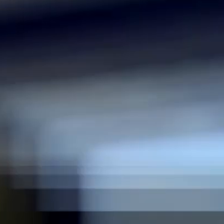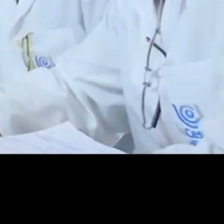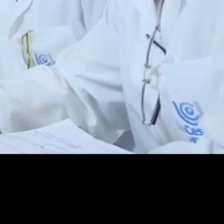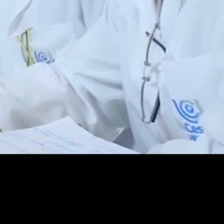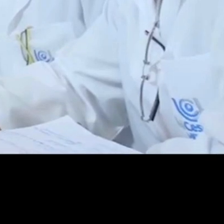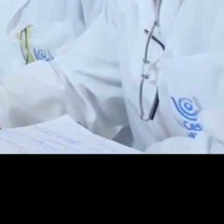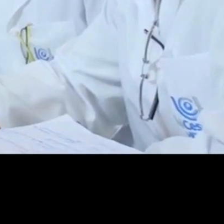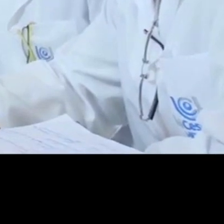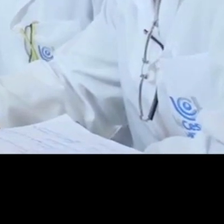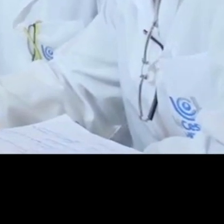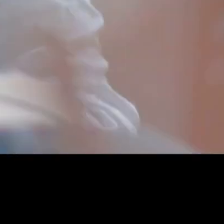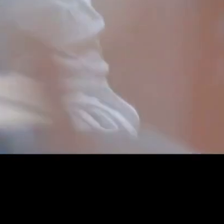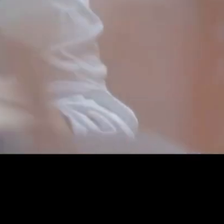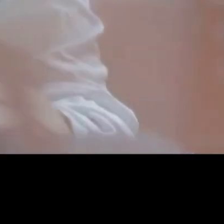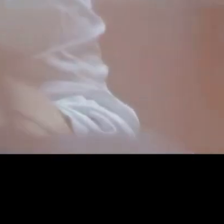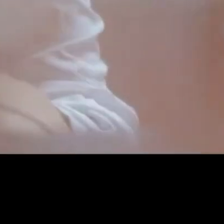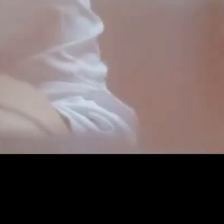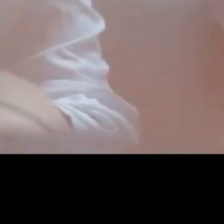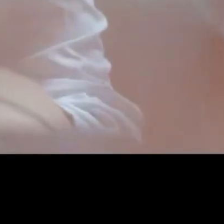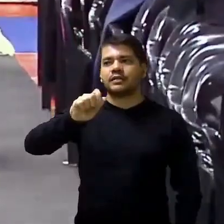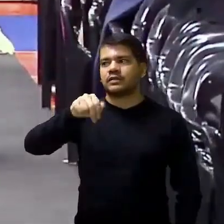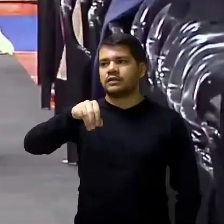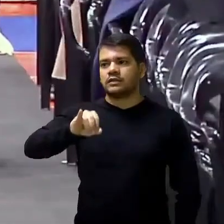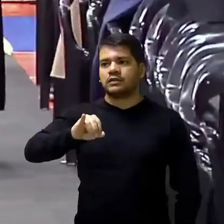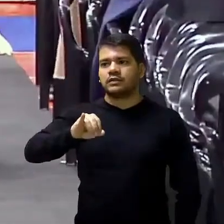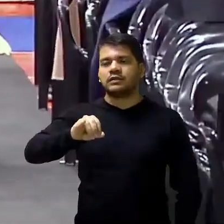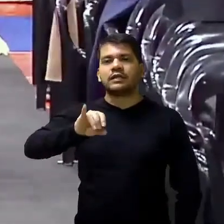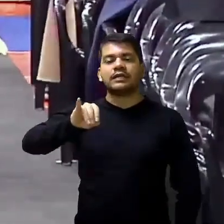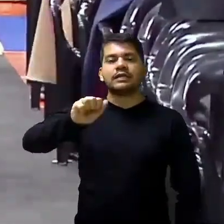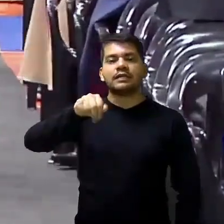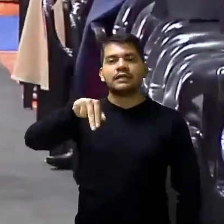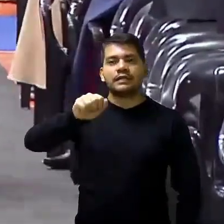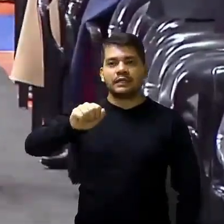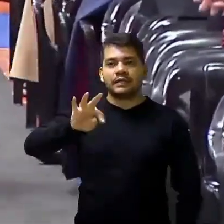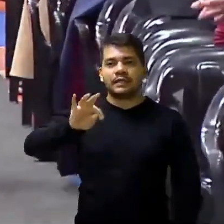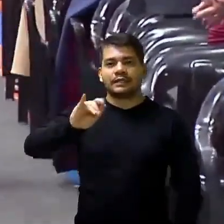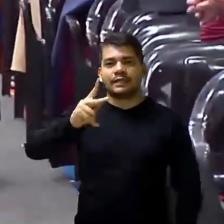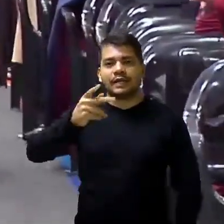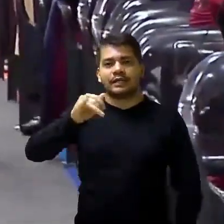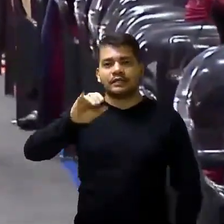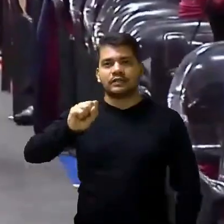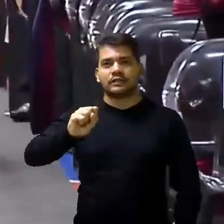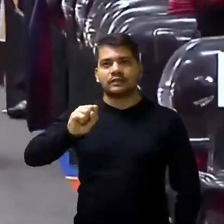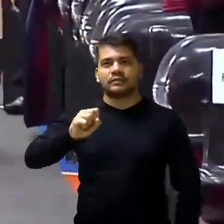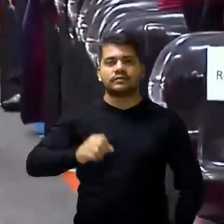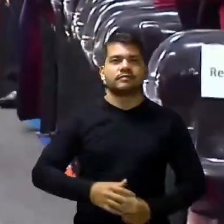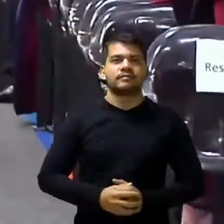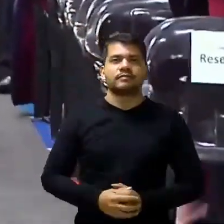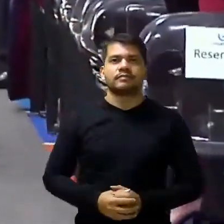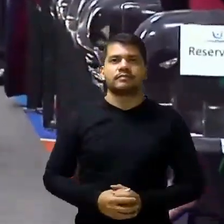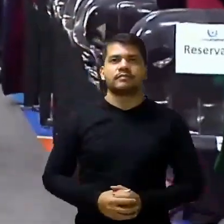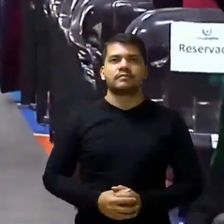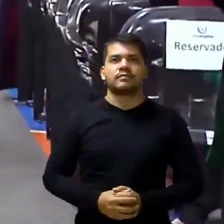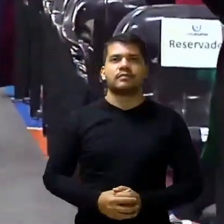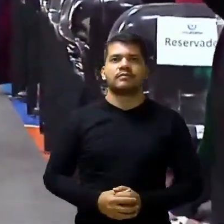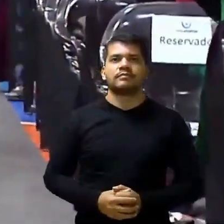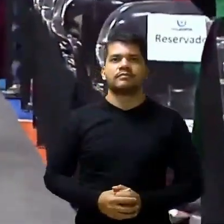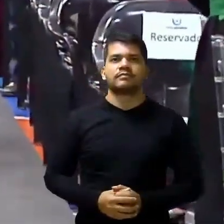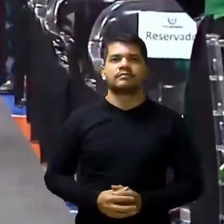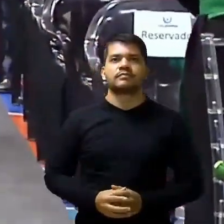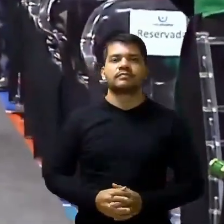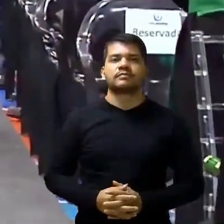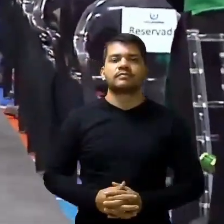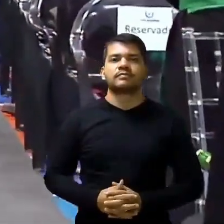aprende, quanto pelo que se vive. Como paraninfa geral dos formandos da 10ª Turma de Medicina da